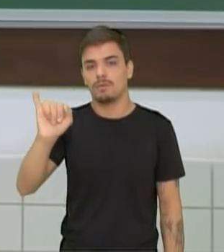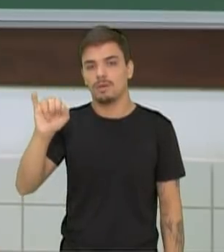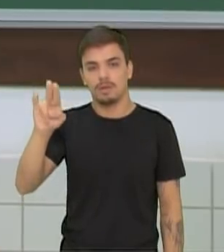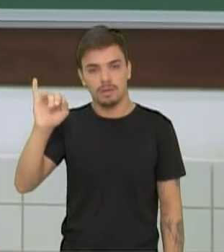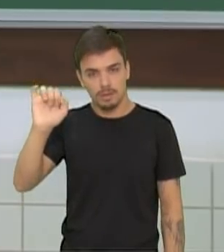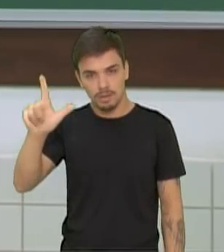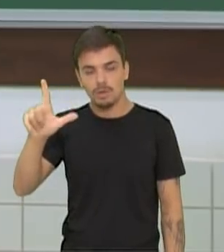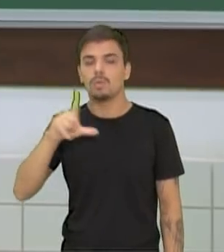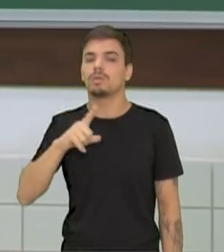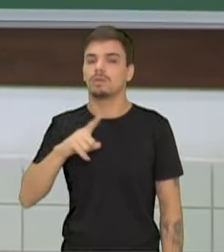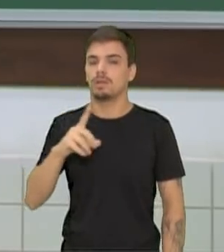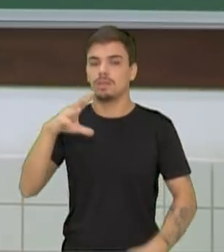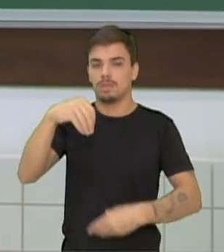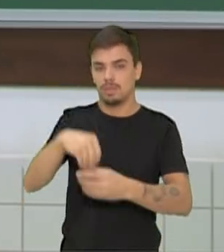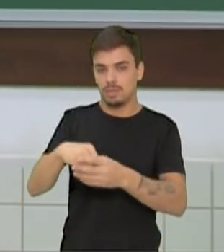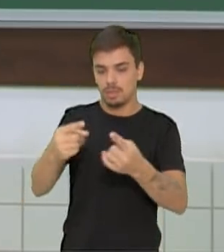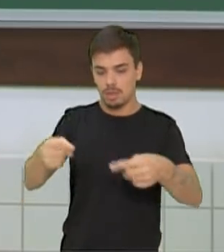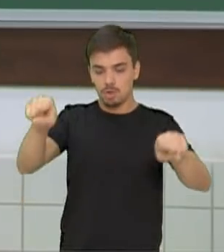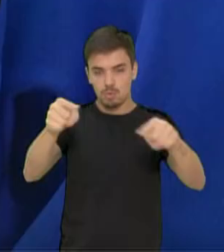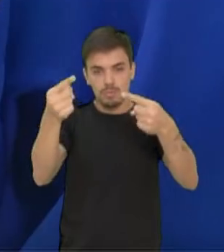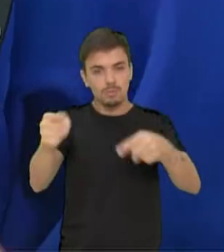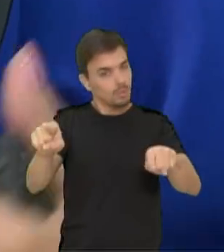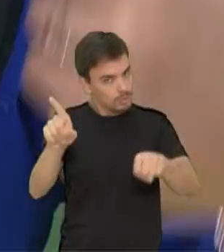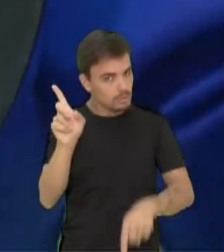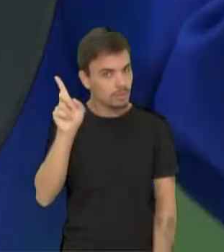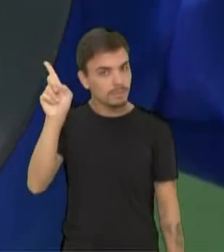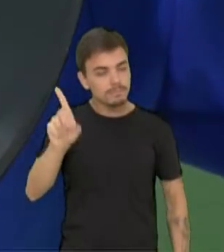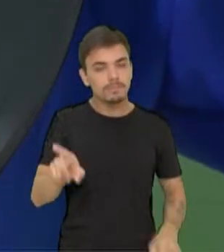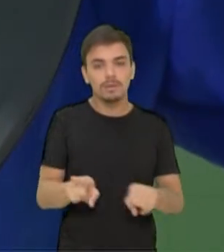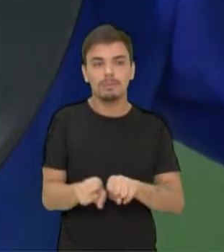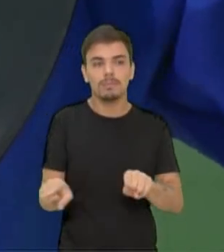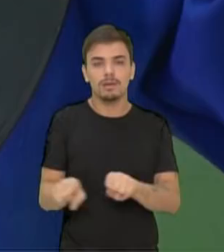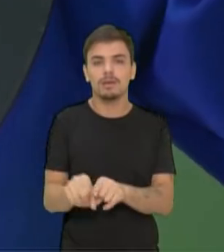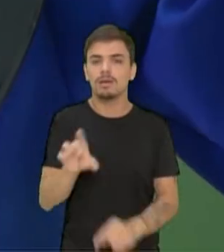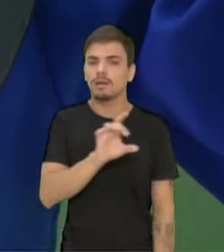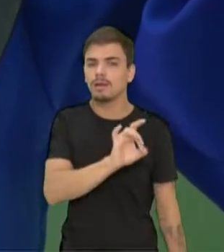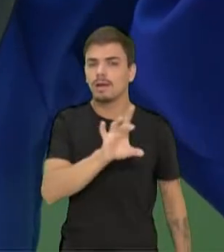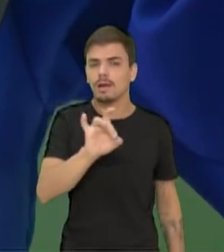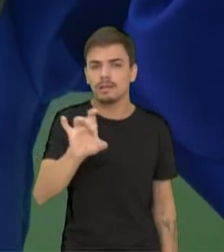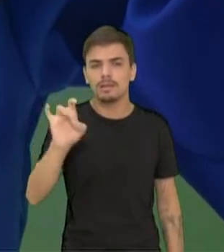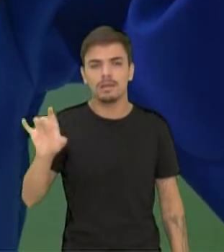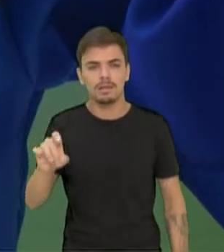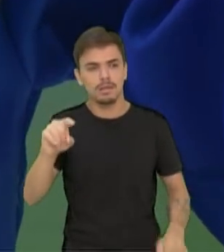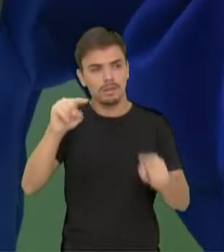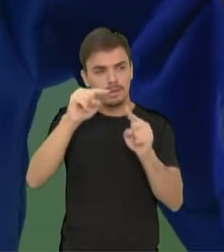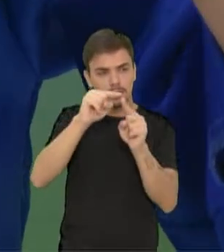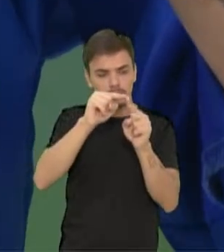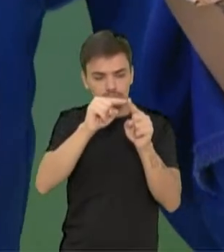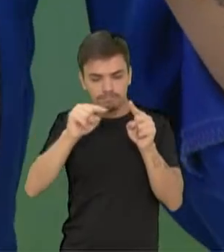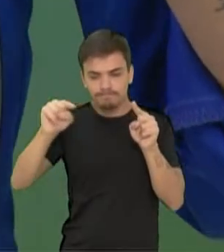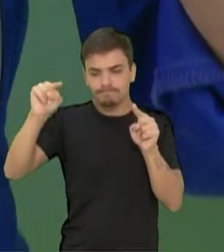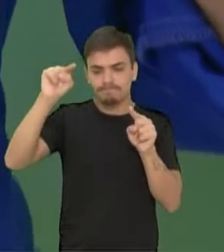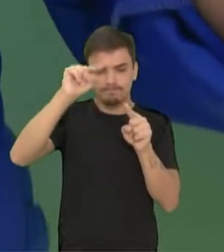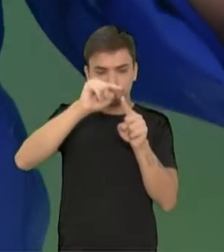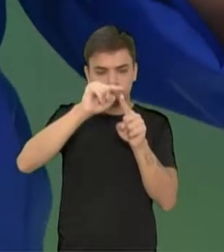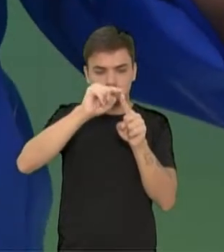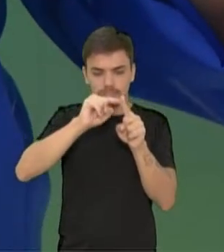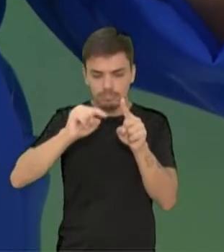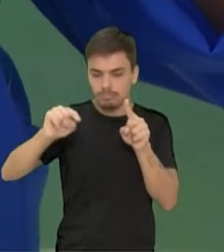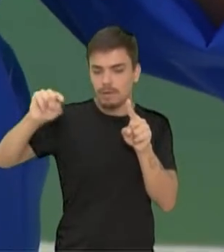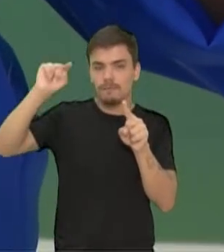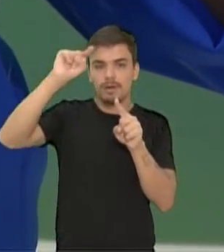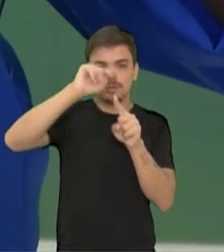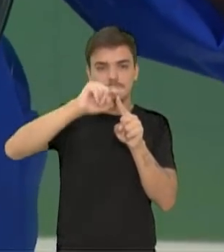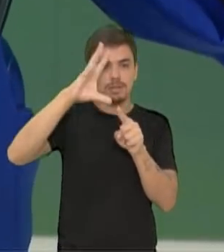aqui as músicas estão gravadas aqui, né? Cada linhazinha dessa representa uma